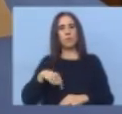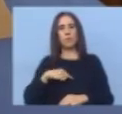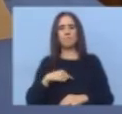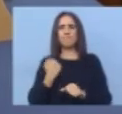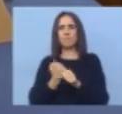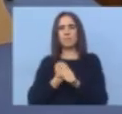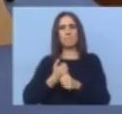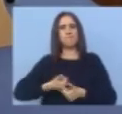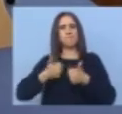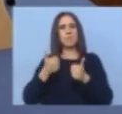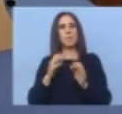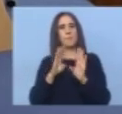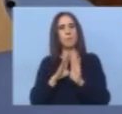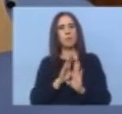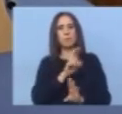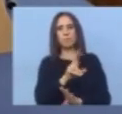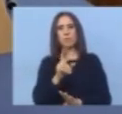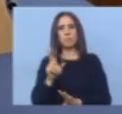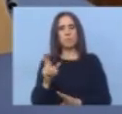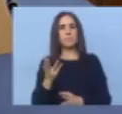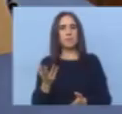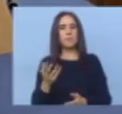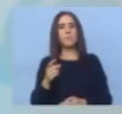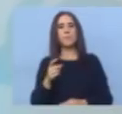atividade principal, que é o porta a porta, que é ir visitar